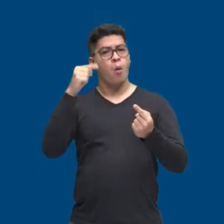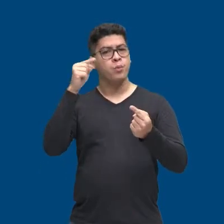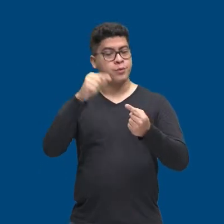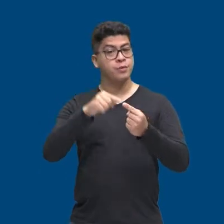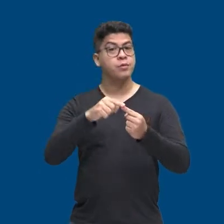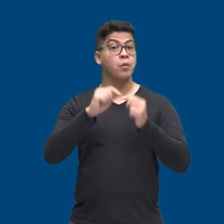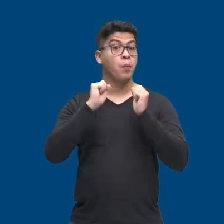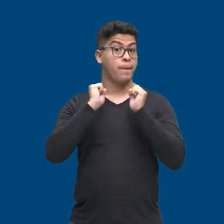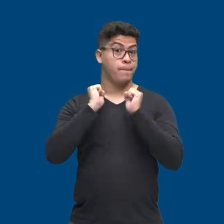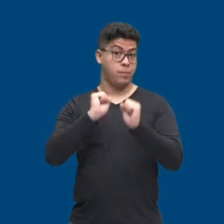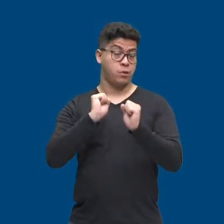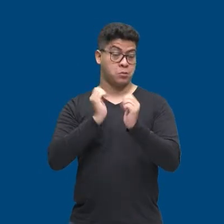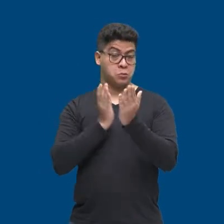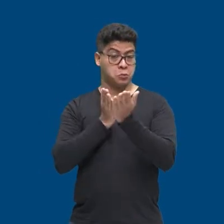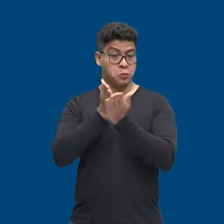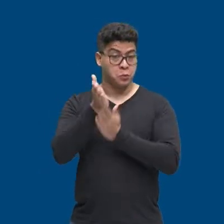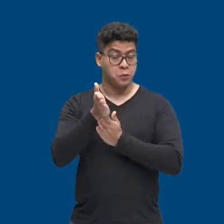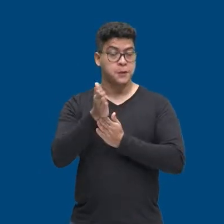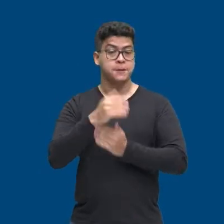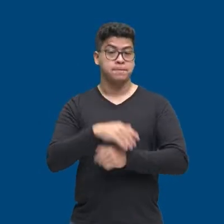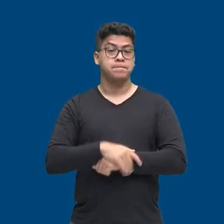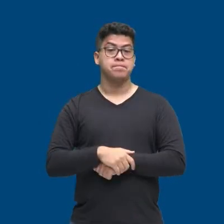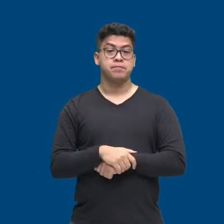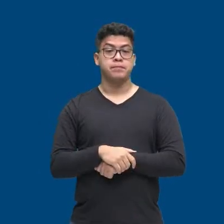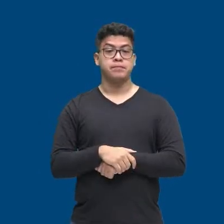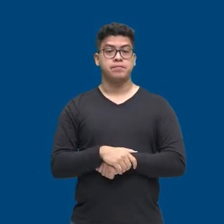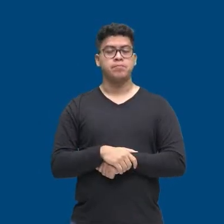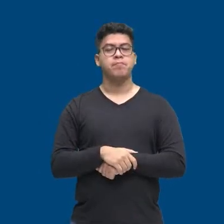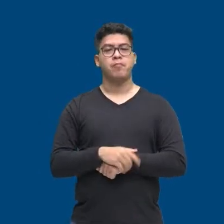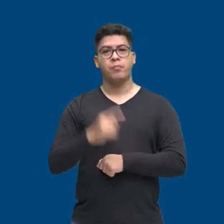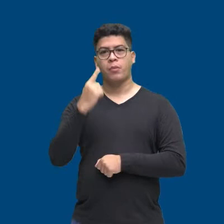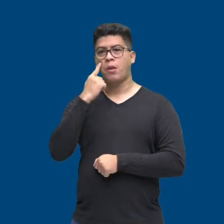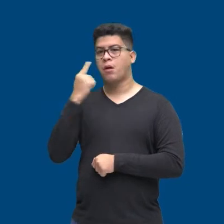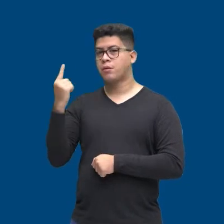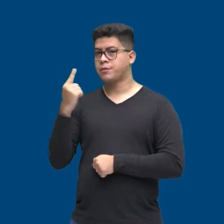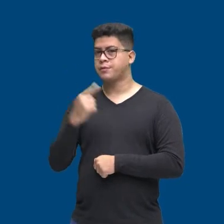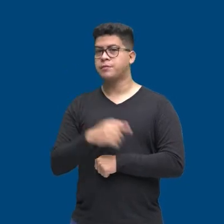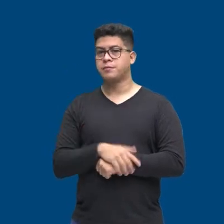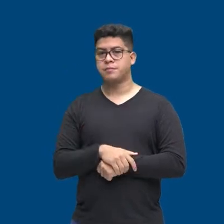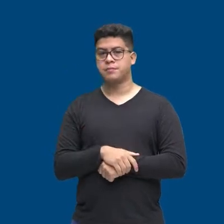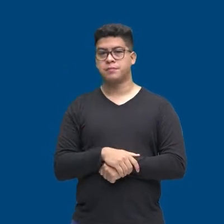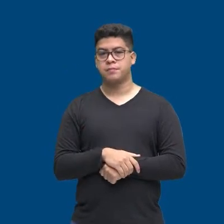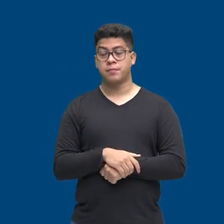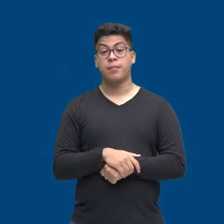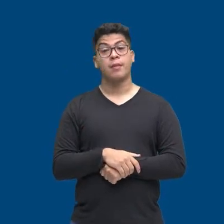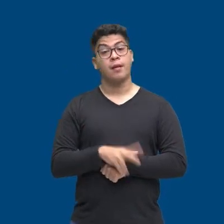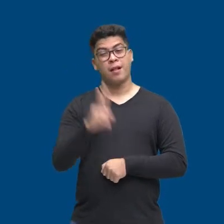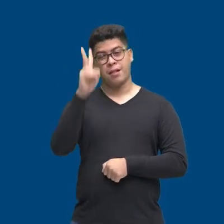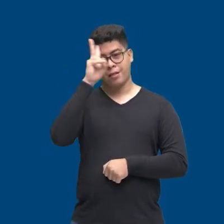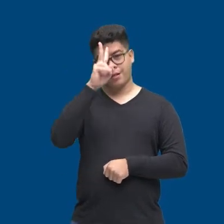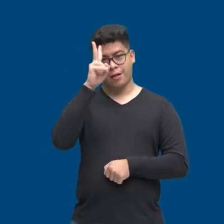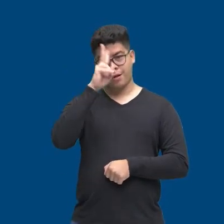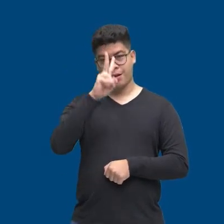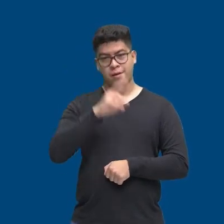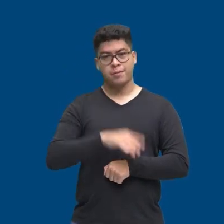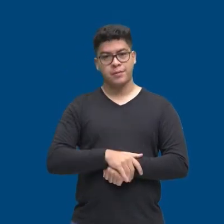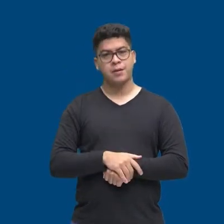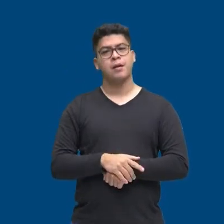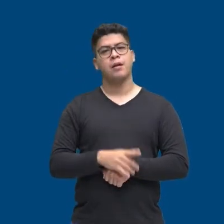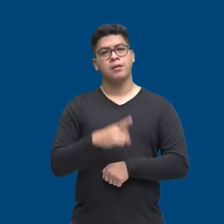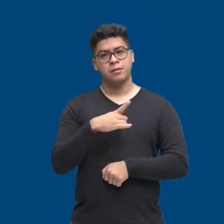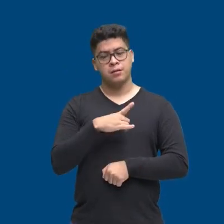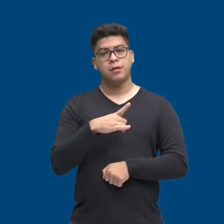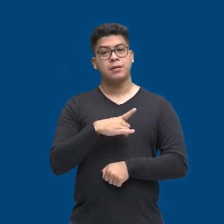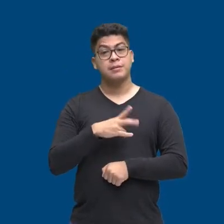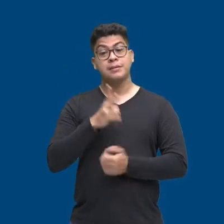que parar onde o capturou tá então a gente vai pegar aqui a nossa rainha ó lembre-se a rainha ela sempre